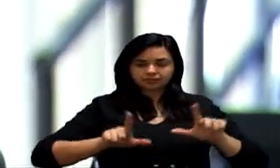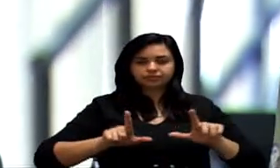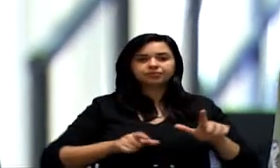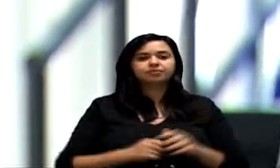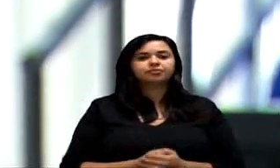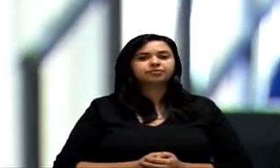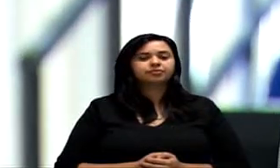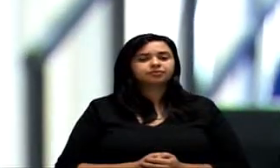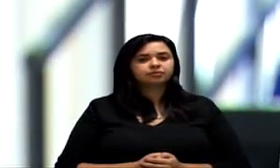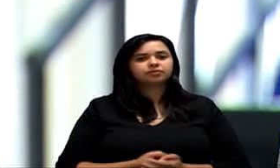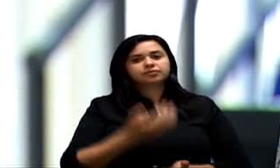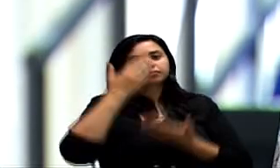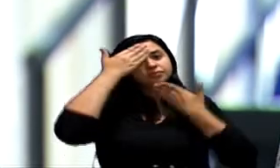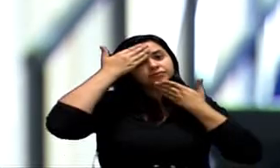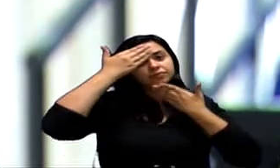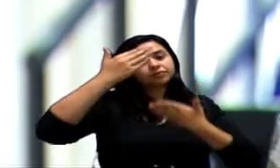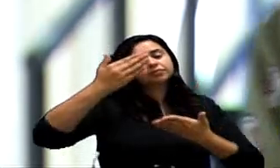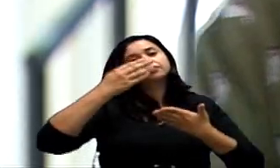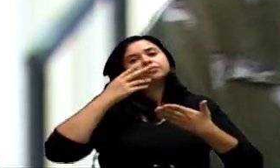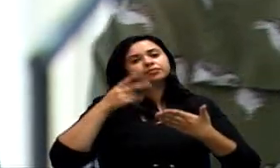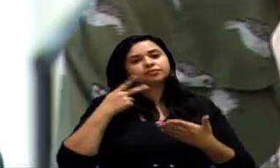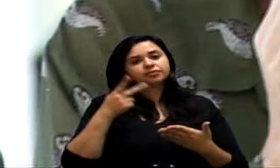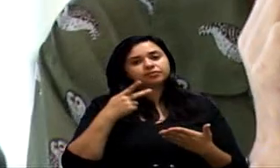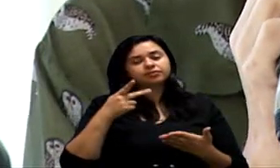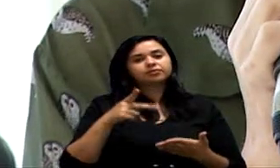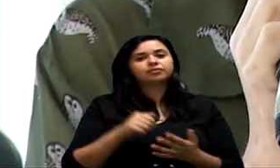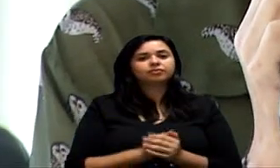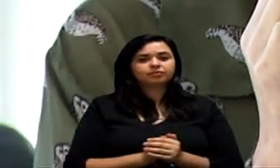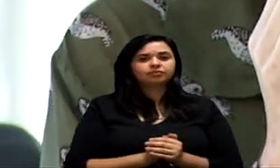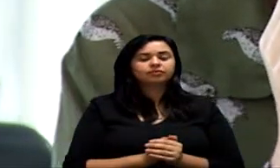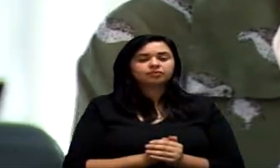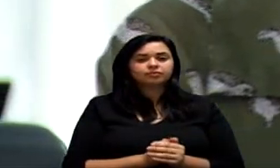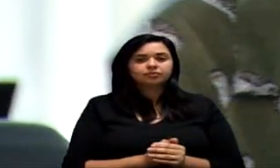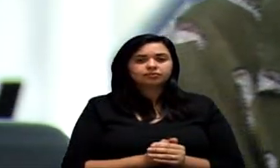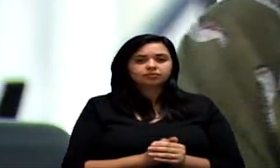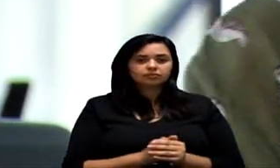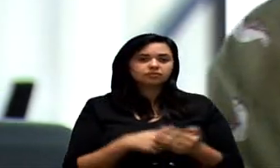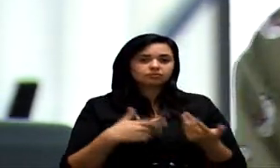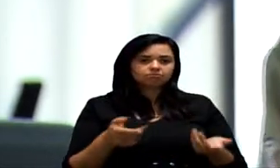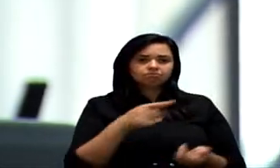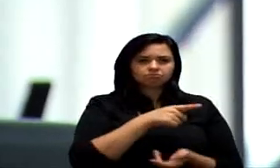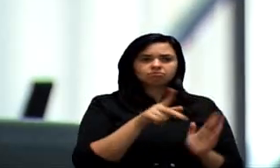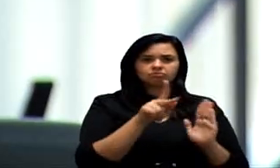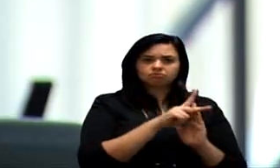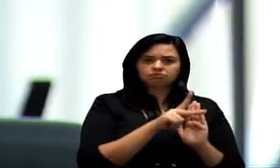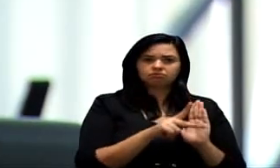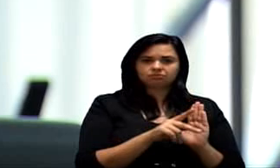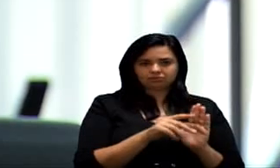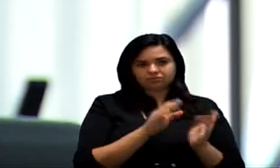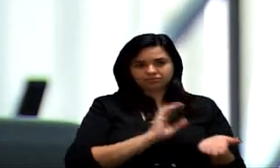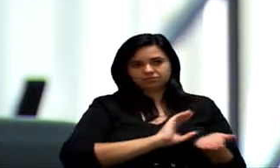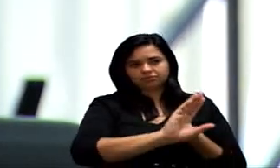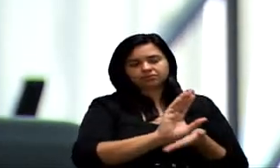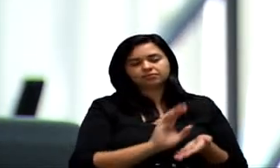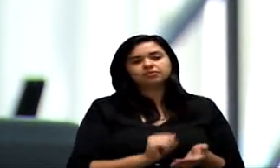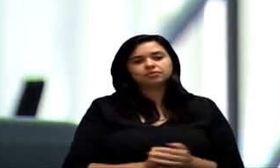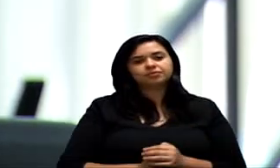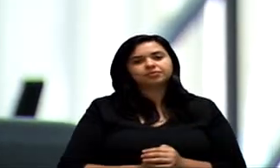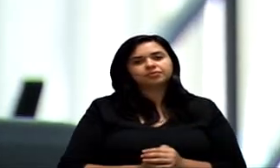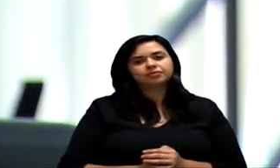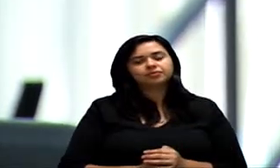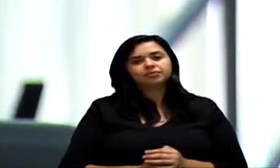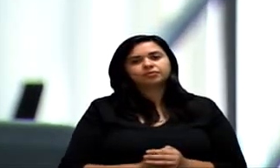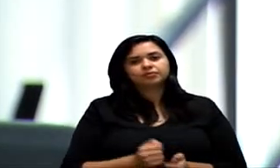casa. Obrigada, vereador Treviso, pela parte. O projeto que o senhor traz é muito, na verdade, o requerimento, ele